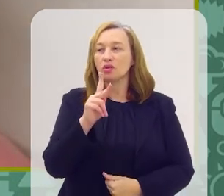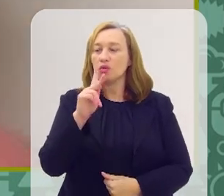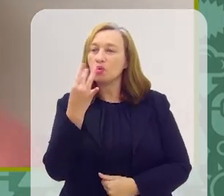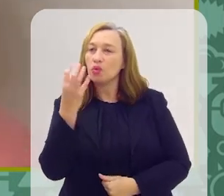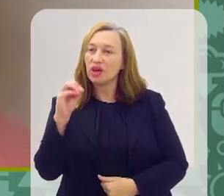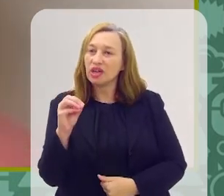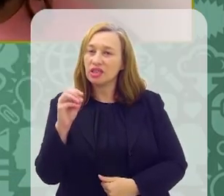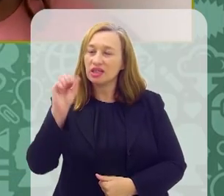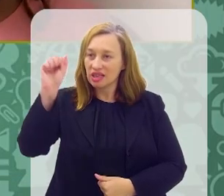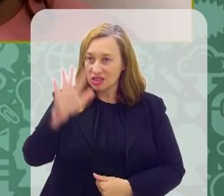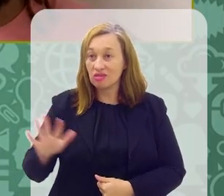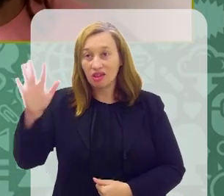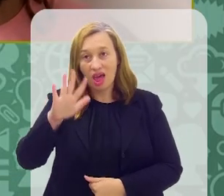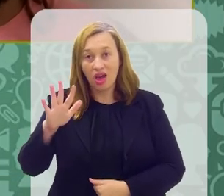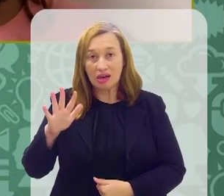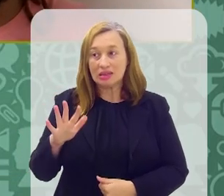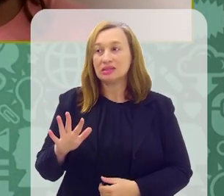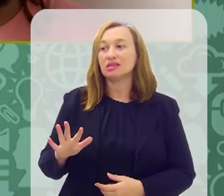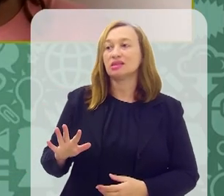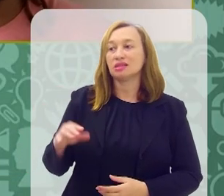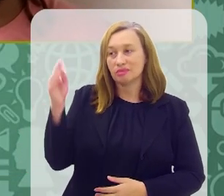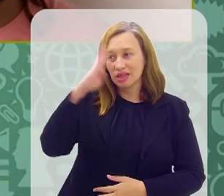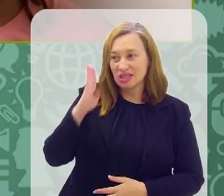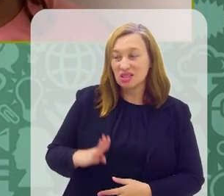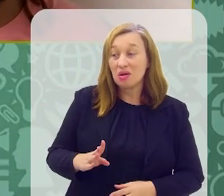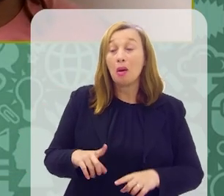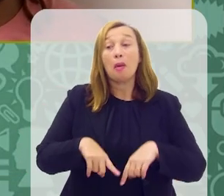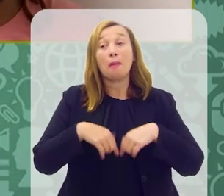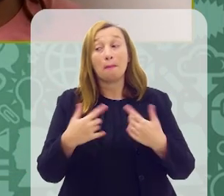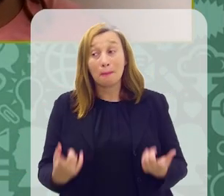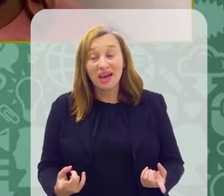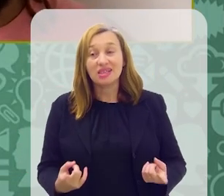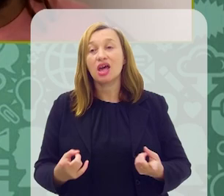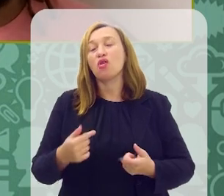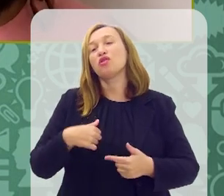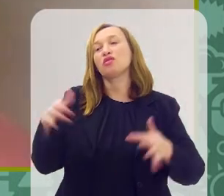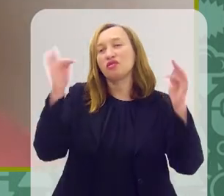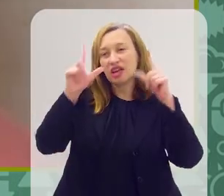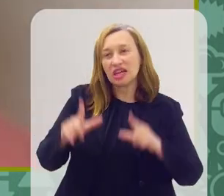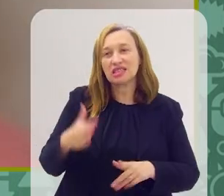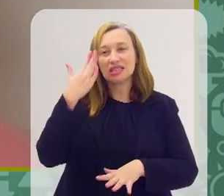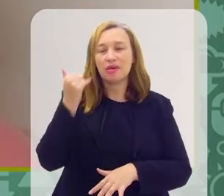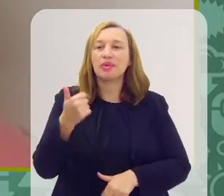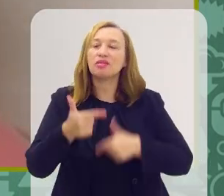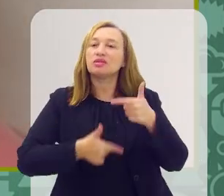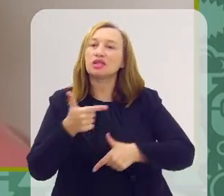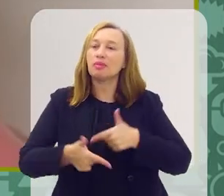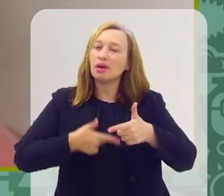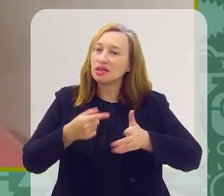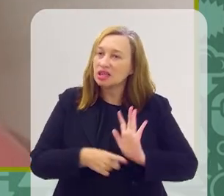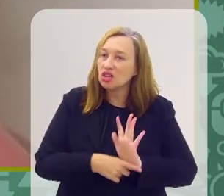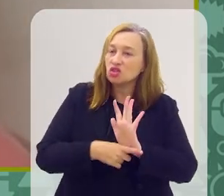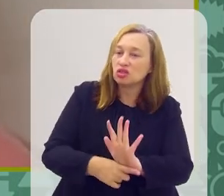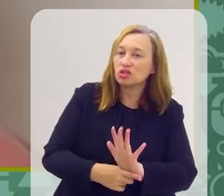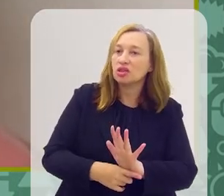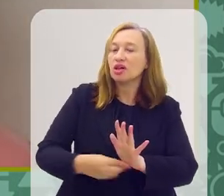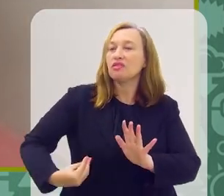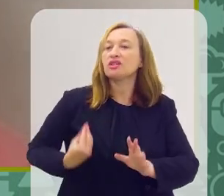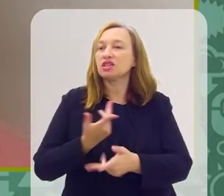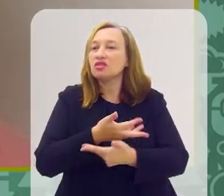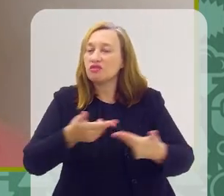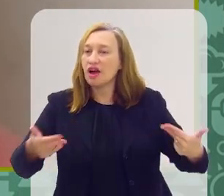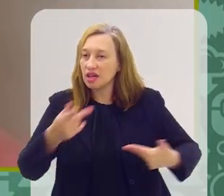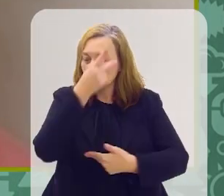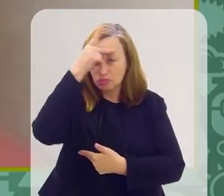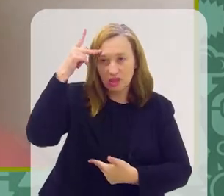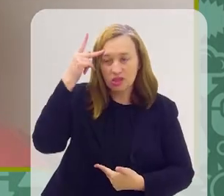nacional, né? Embora seja exagerado, mas eu acho que é importante que eu fico feliz por saber que o meu trabalho está contribuindo com a vida